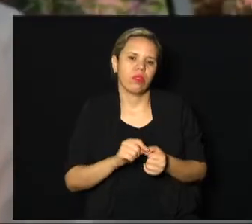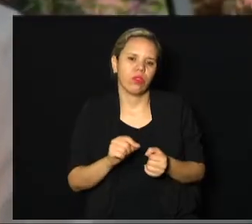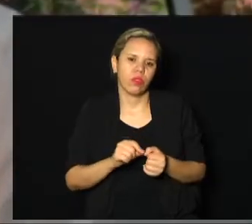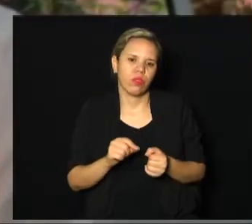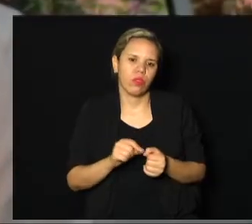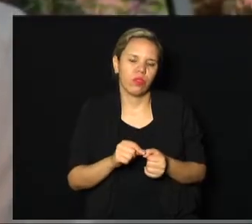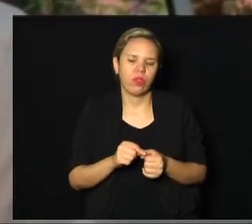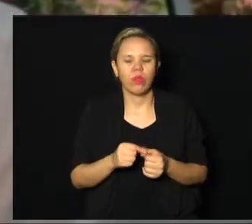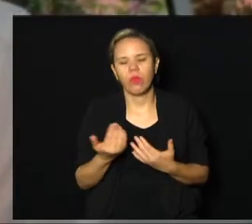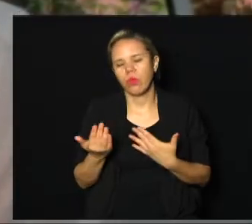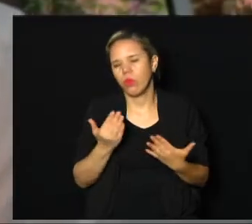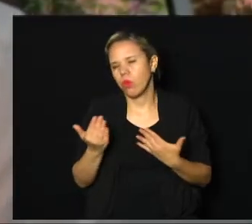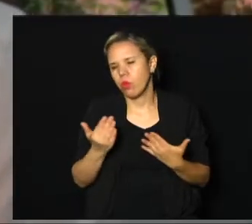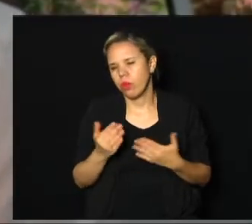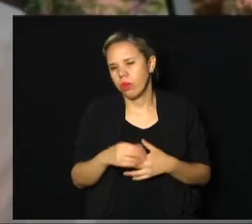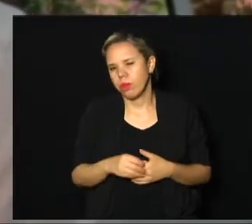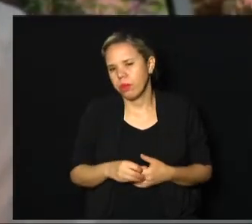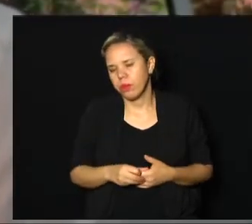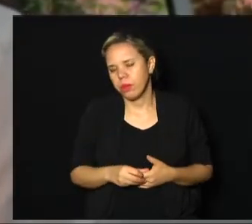um cálculo.